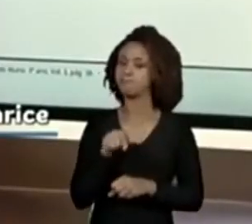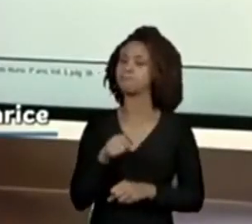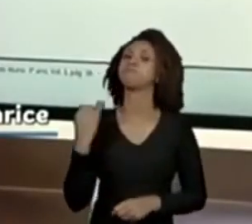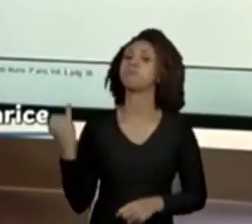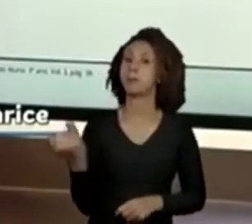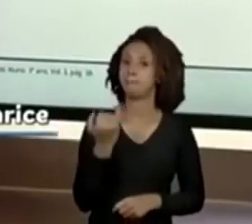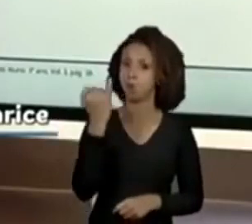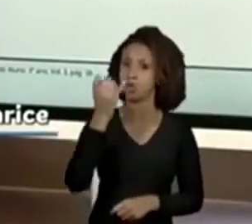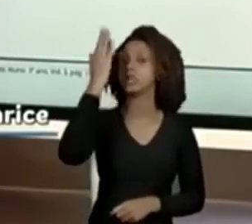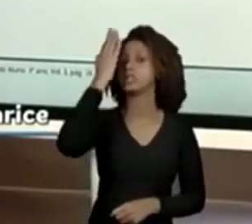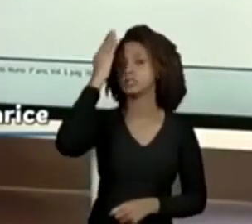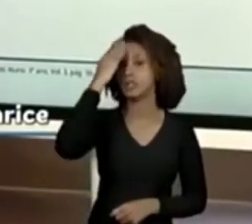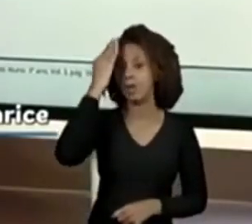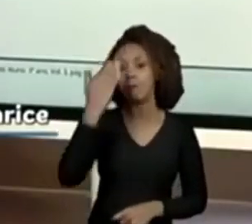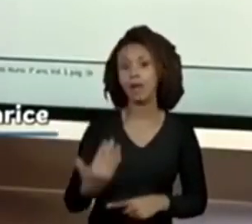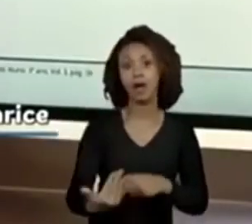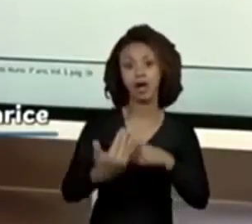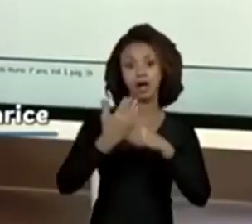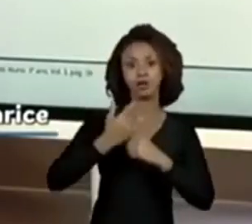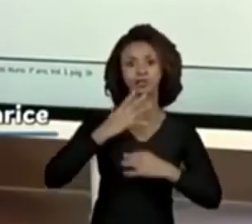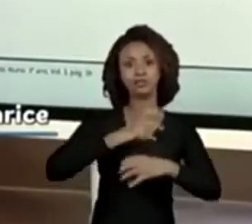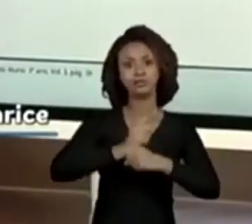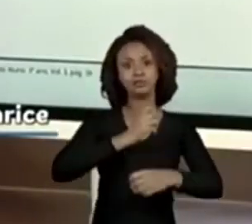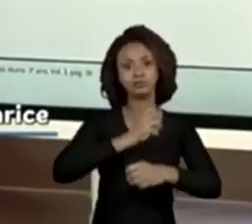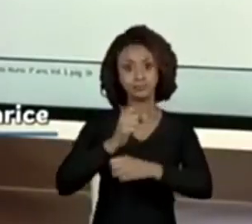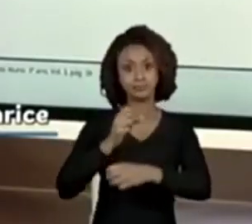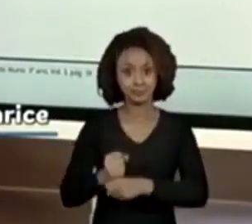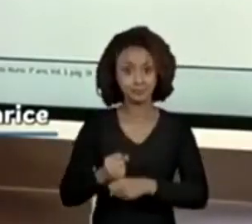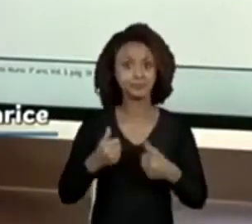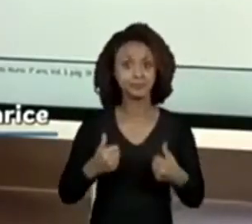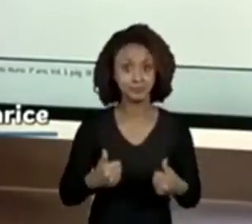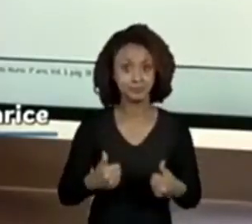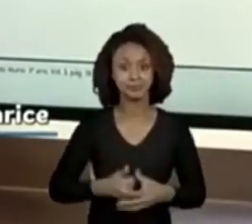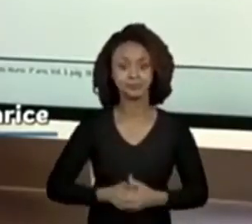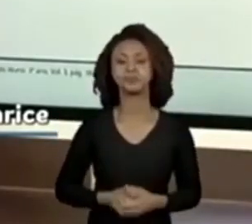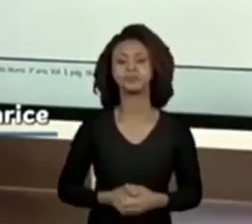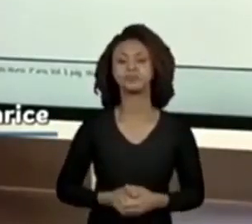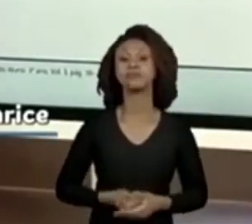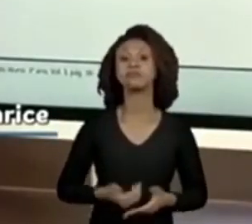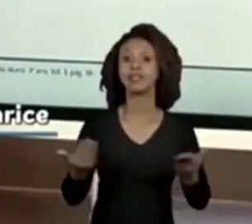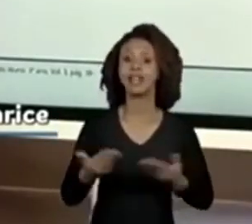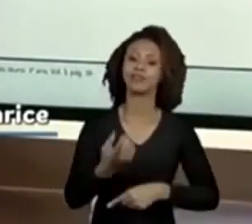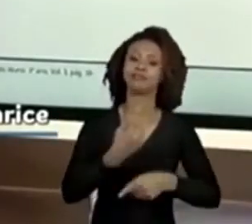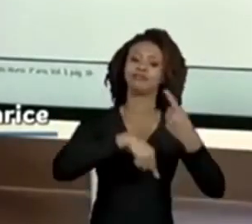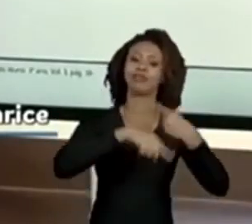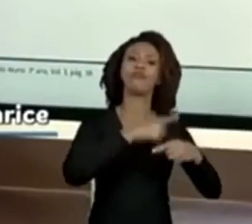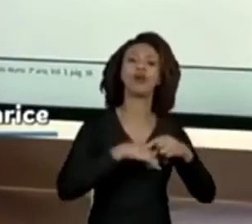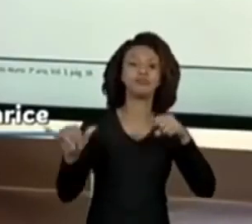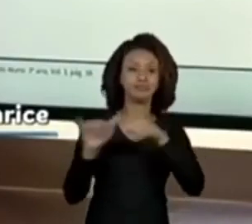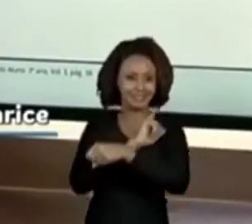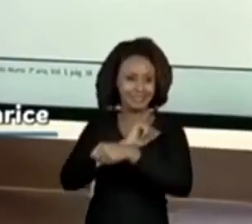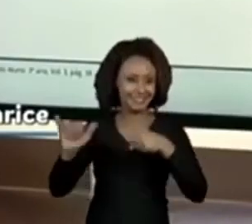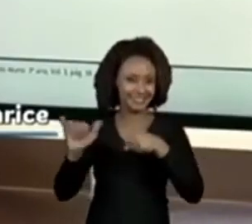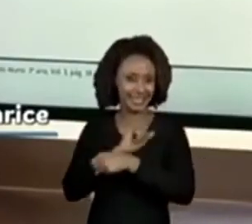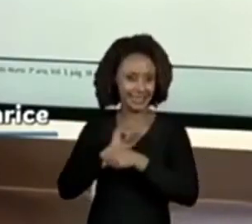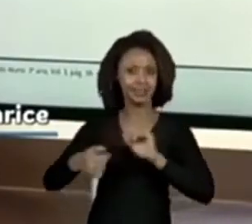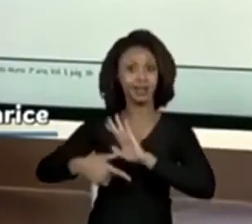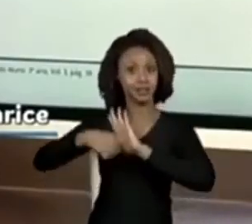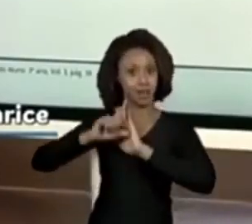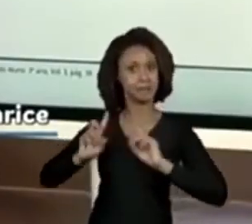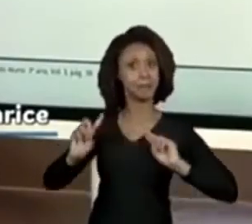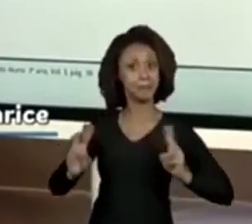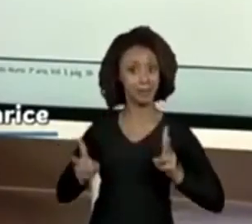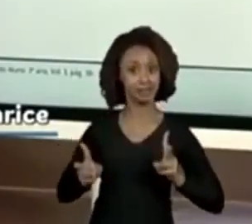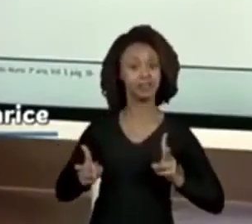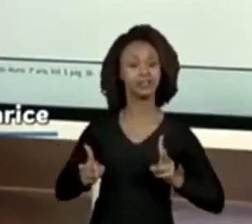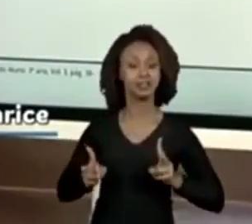importantes para a gente conseguir calcular aí, tá bom? Agora eu vou voltar lá para as estratégias que vocês utilizaram.